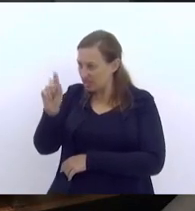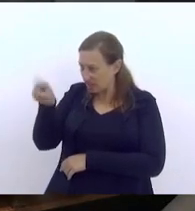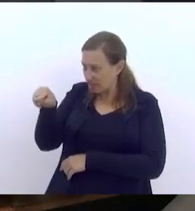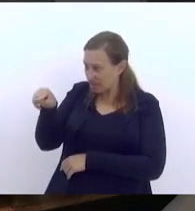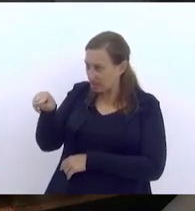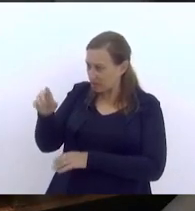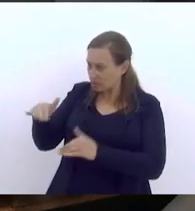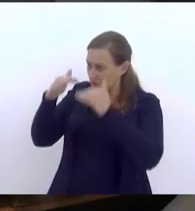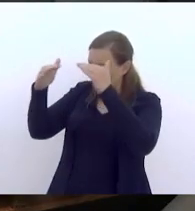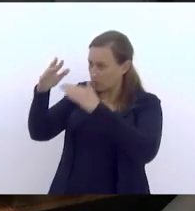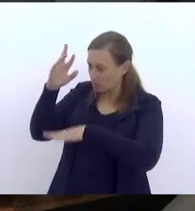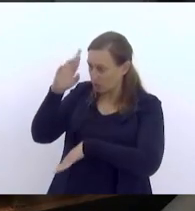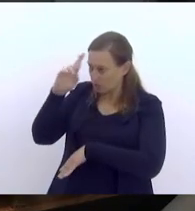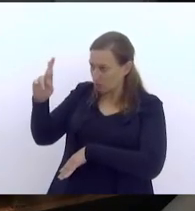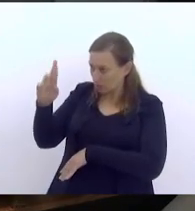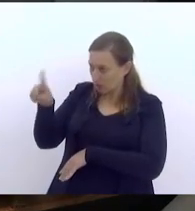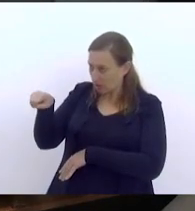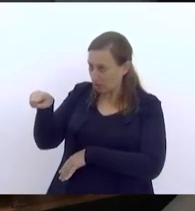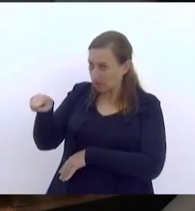socialista?